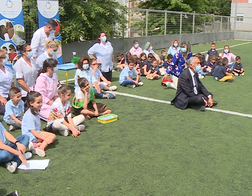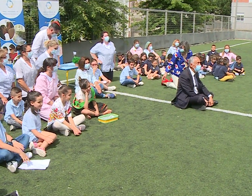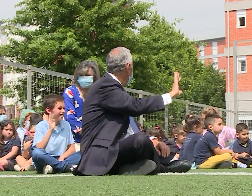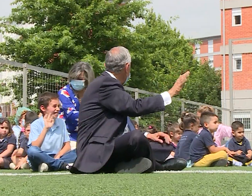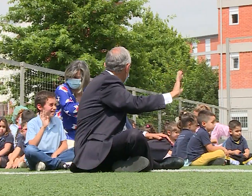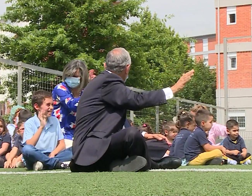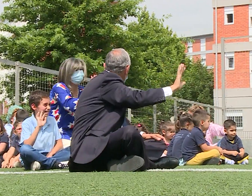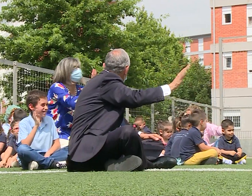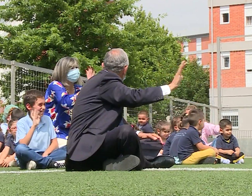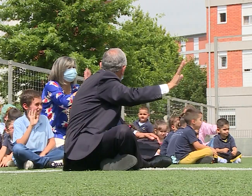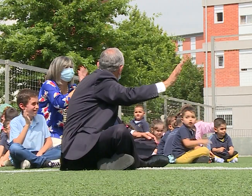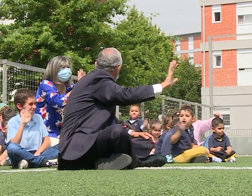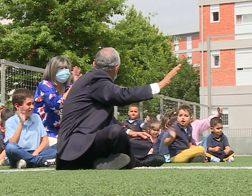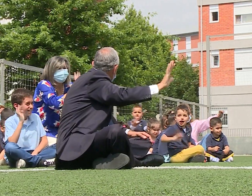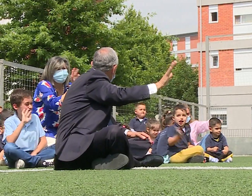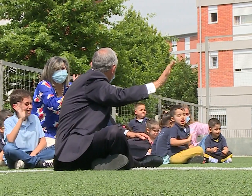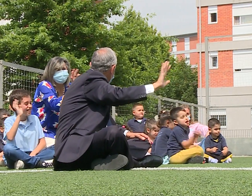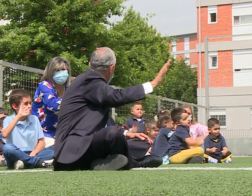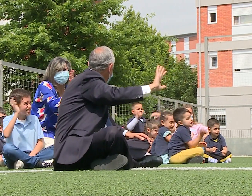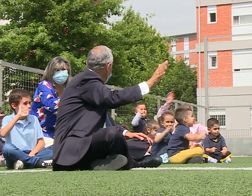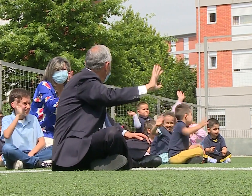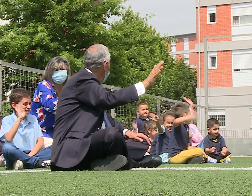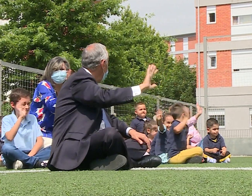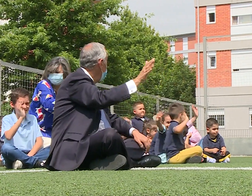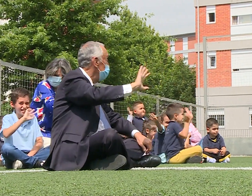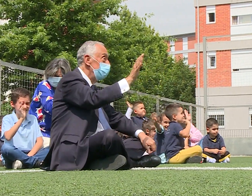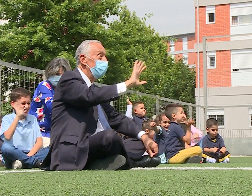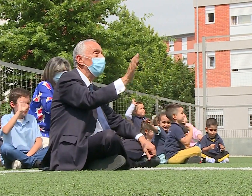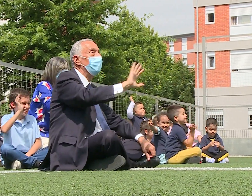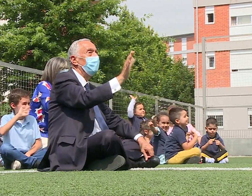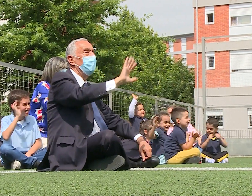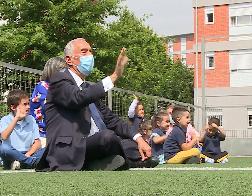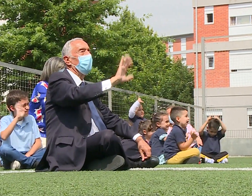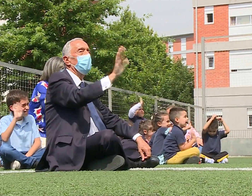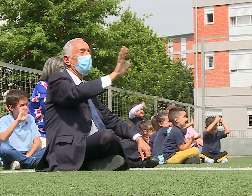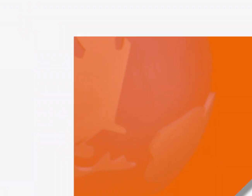diocesana, mas também através das conferências vicentinas e da Cáritas diocesana.